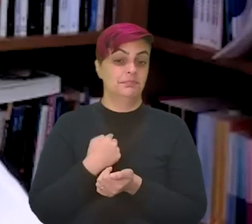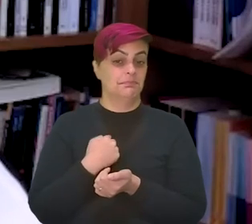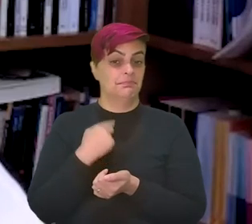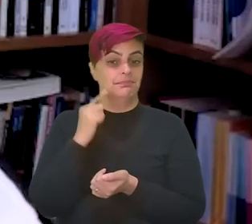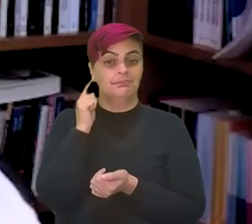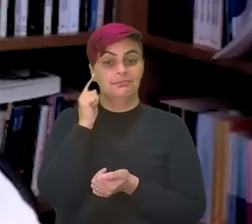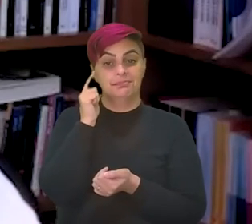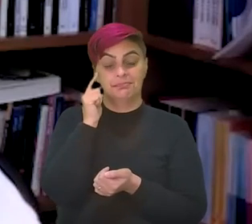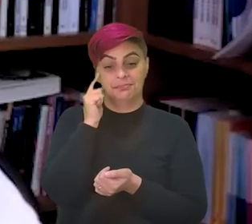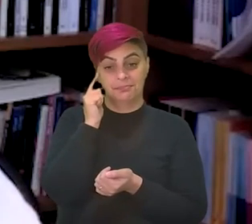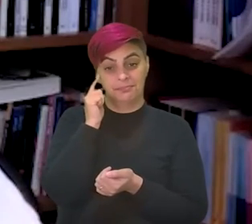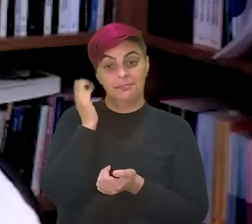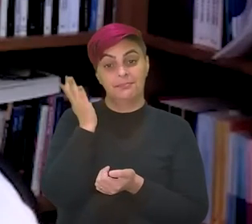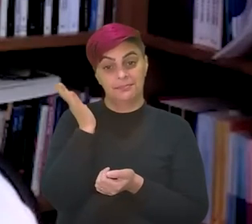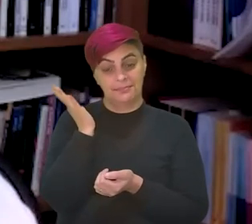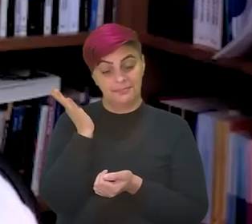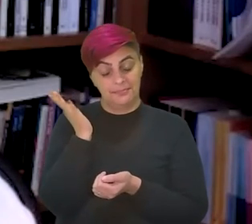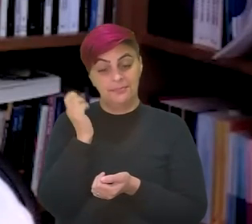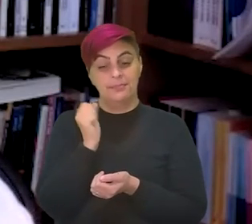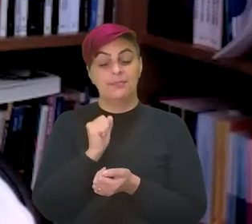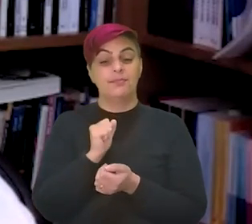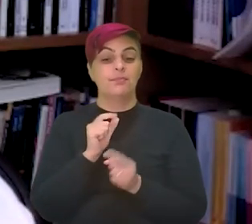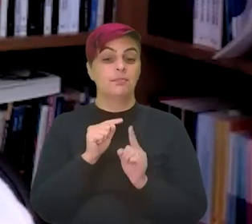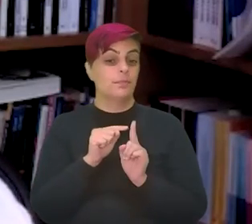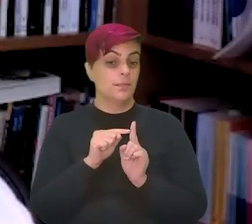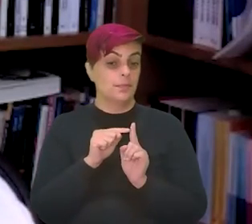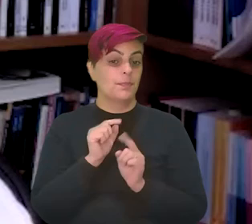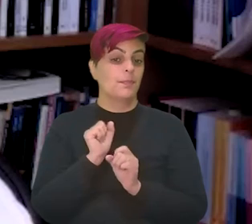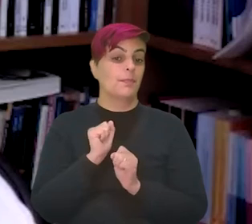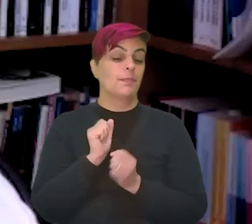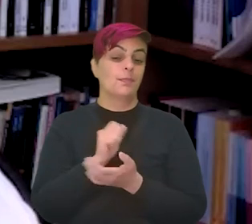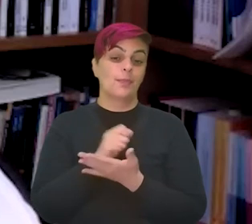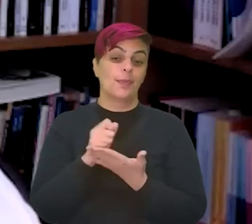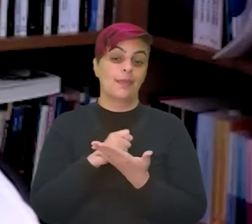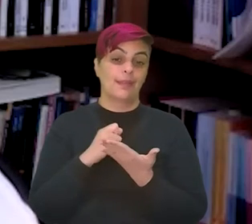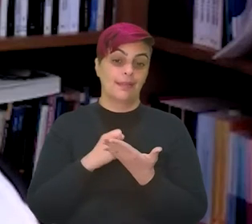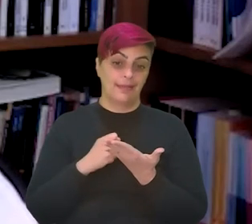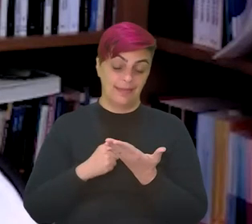E eu penso que, obviamente, né, ele escreve